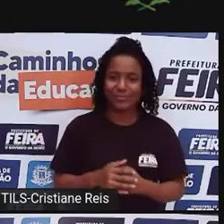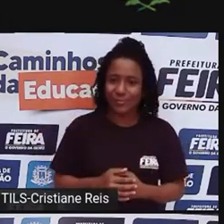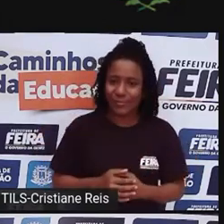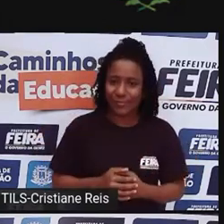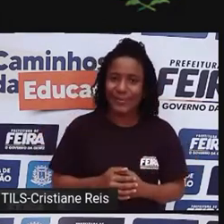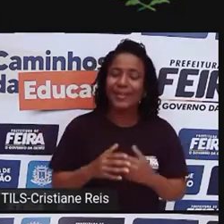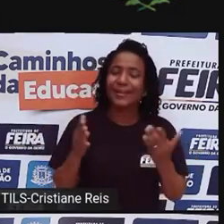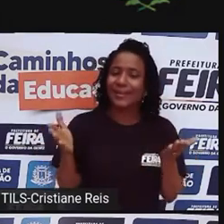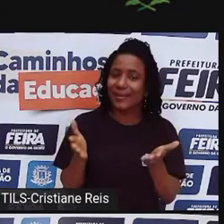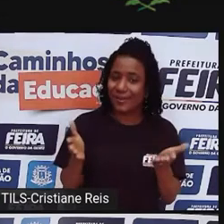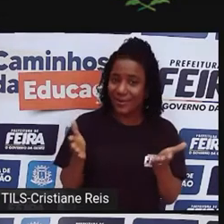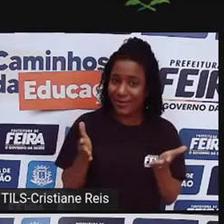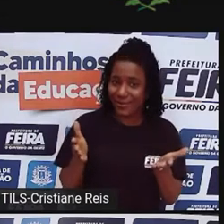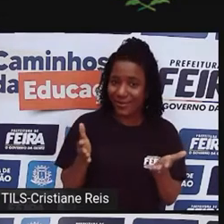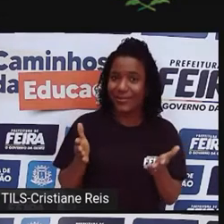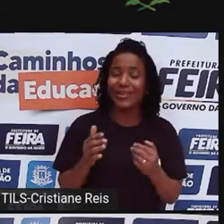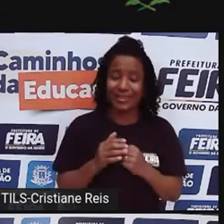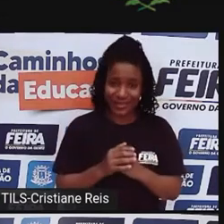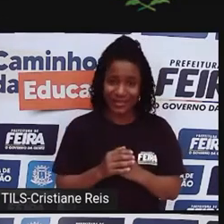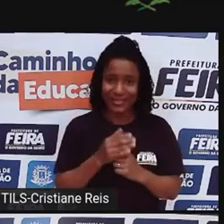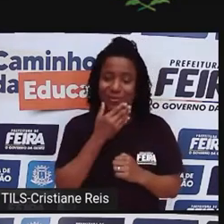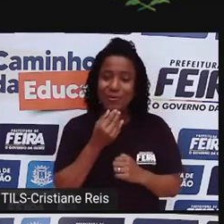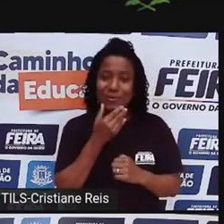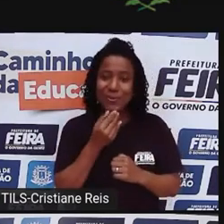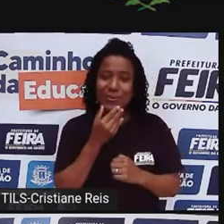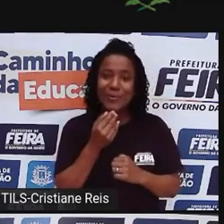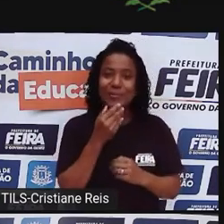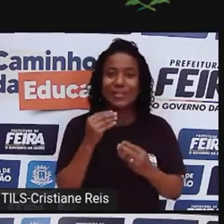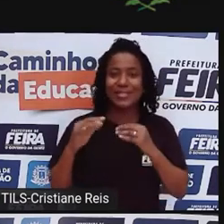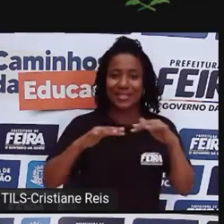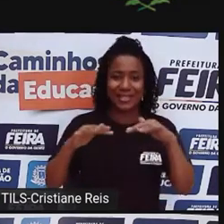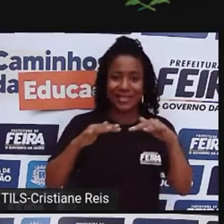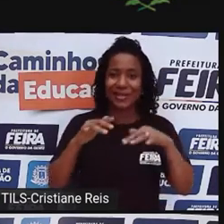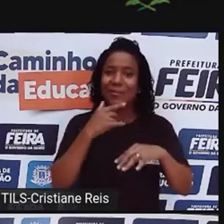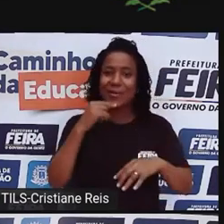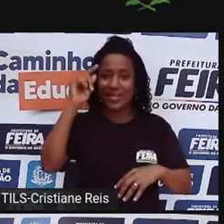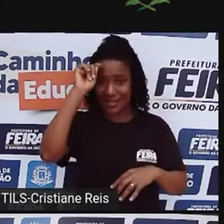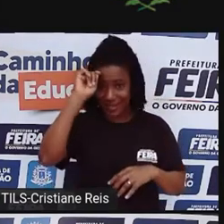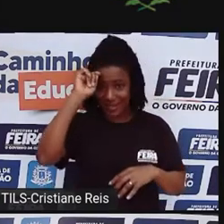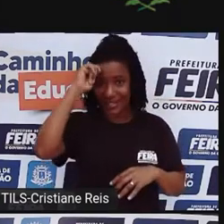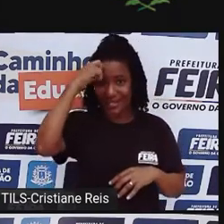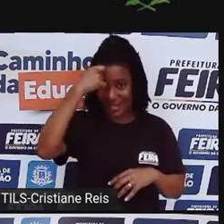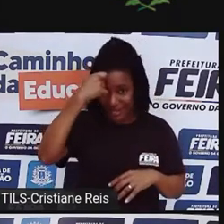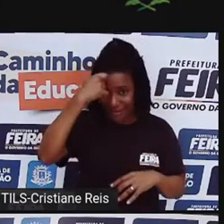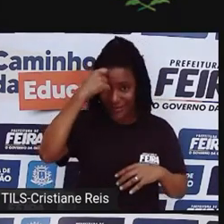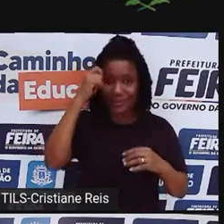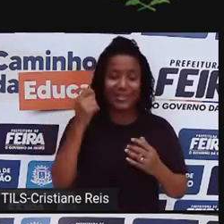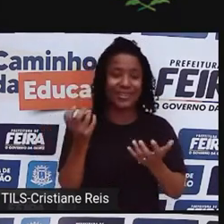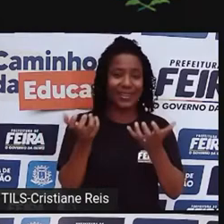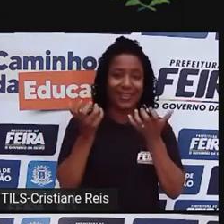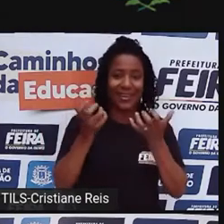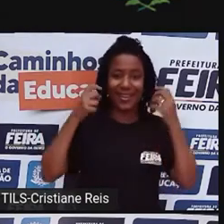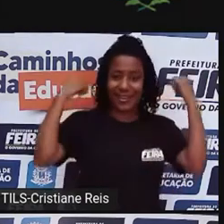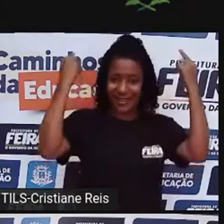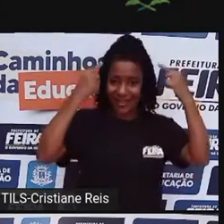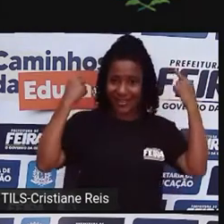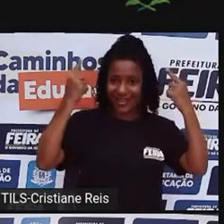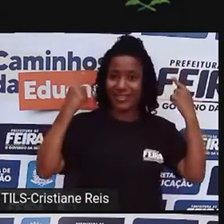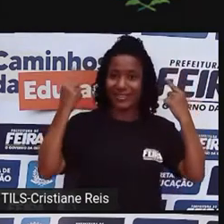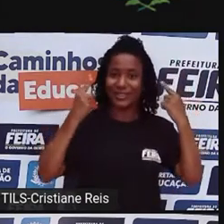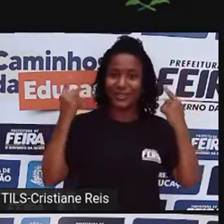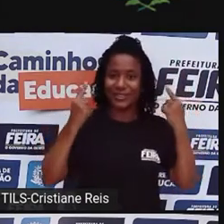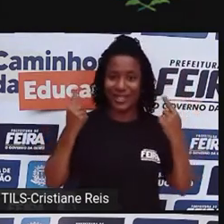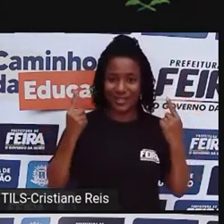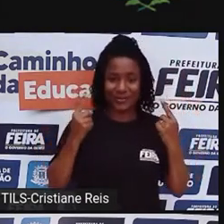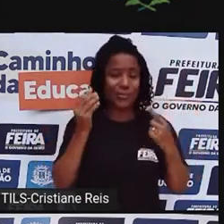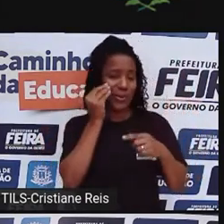está tendo um movimento muito grande de homens negros que estão assumindo seu cabelo crespo cacheado e postando isso nas redes